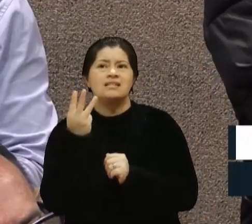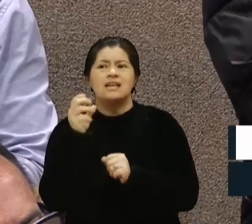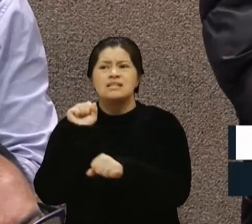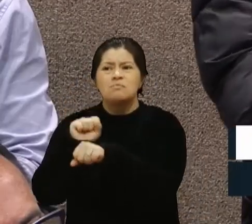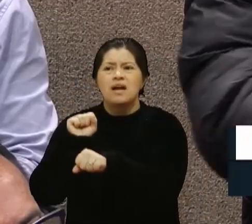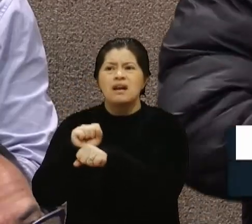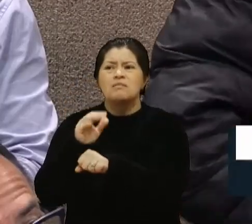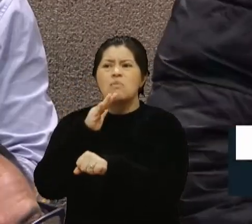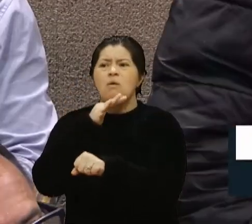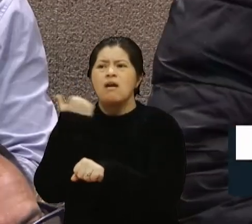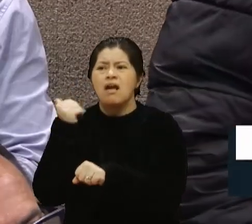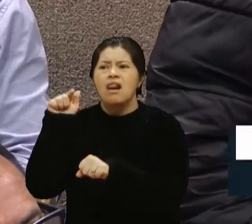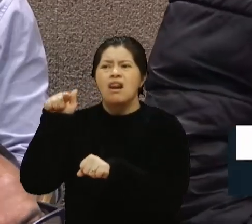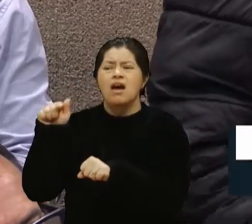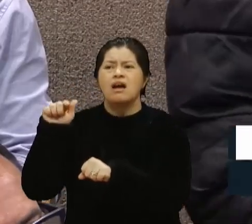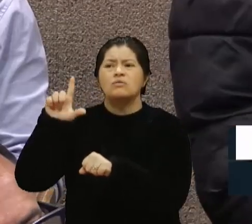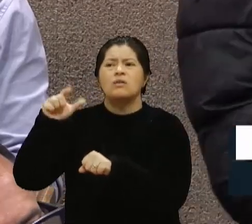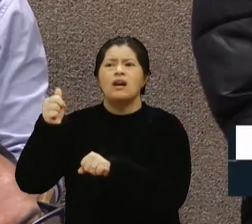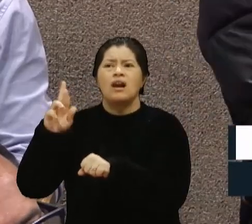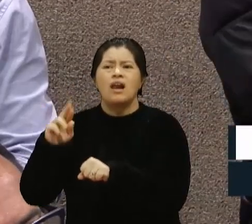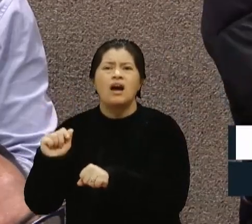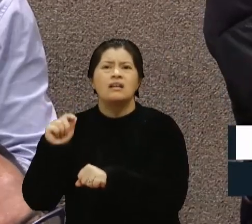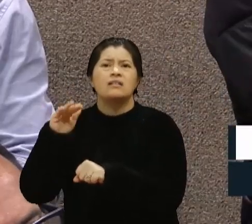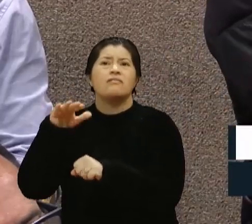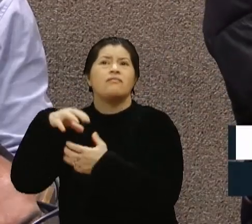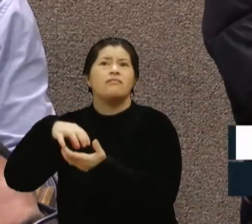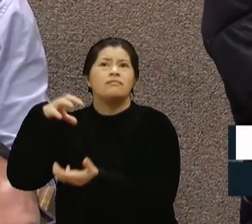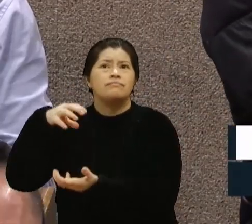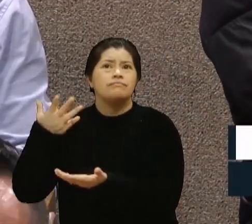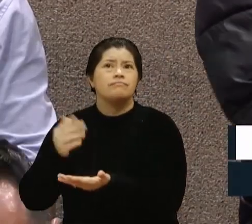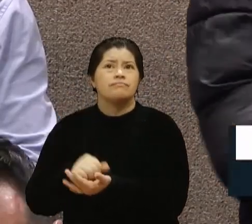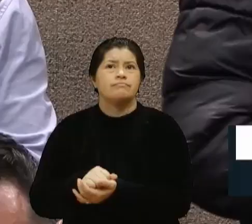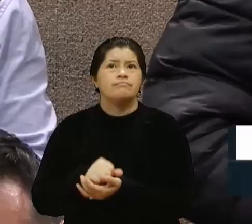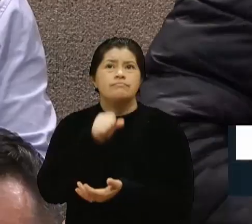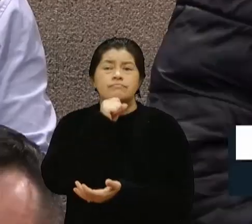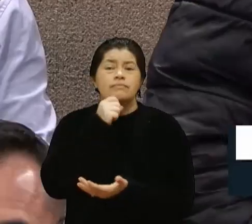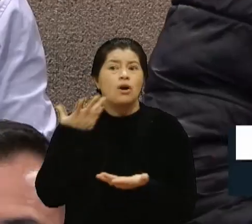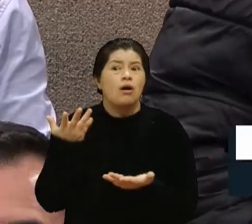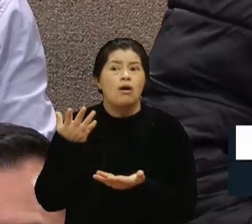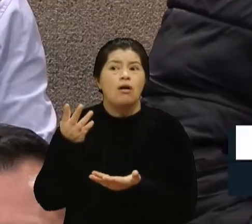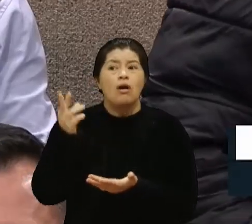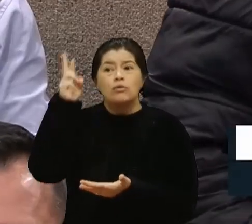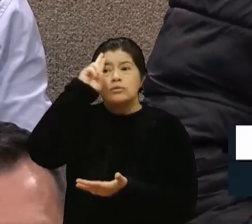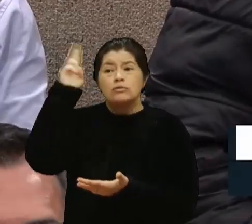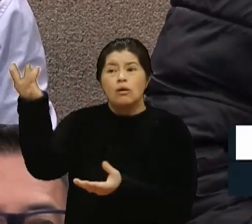alguém no Lar da Velhice. O diretor me passou agora.